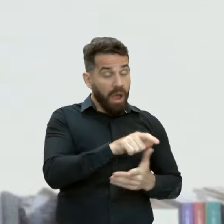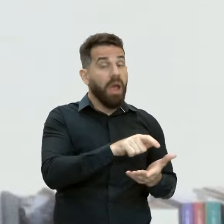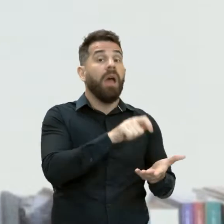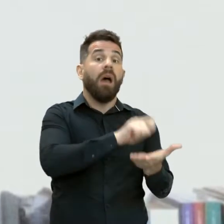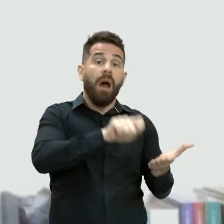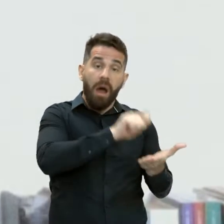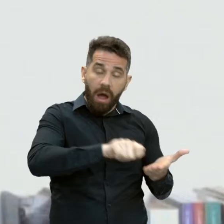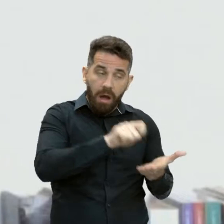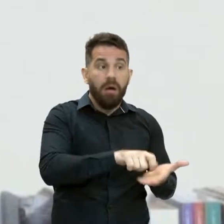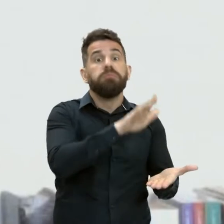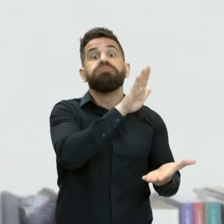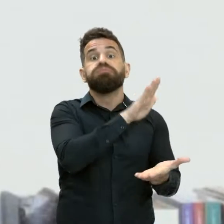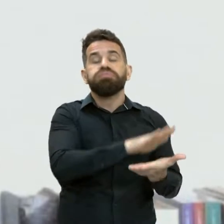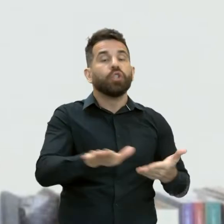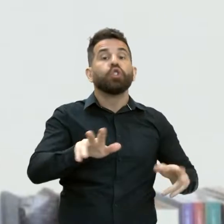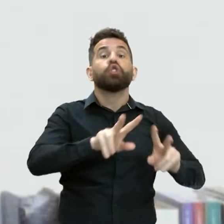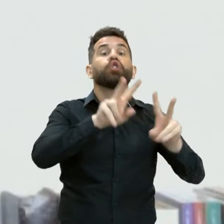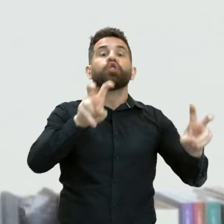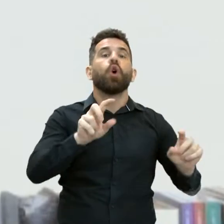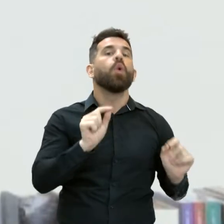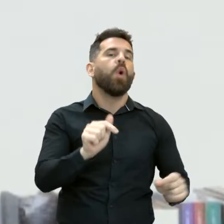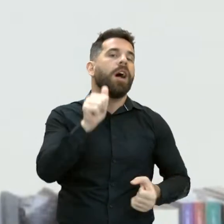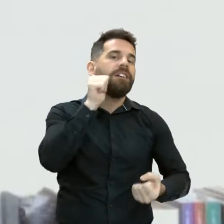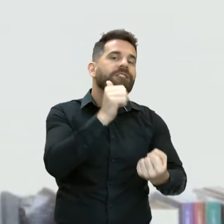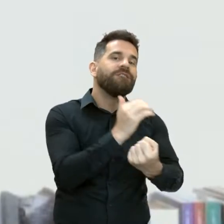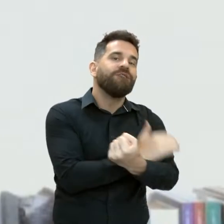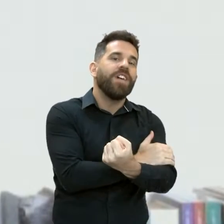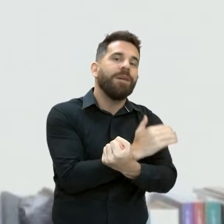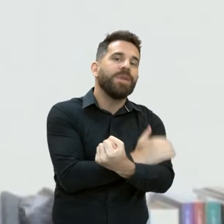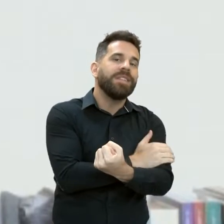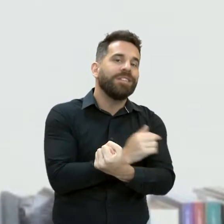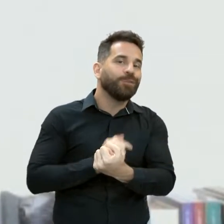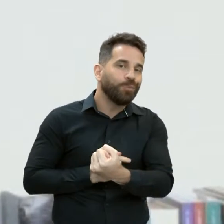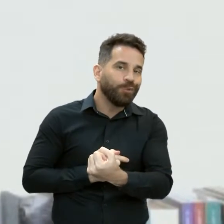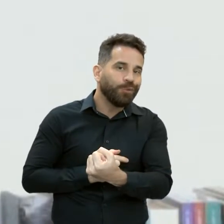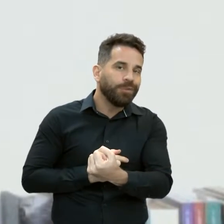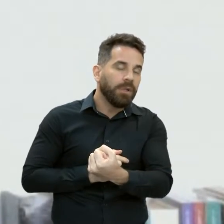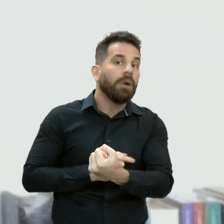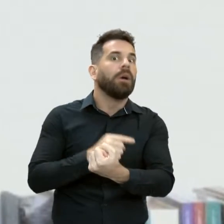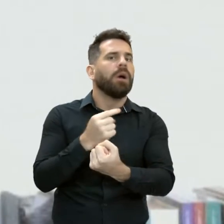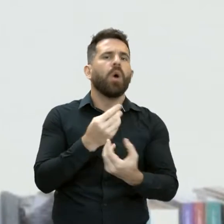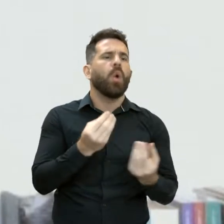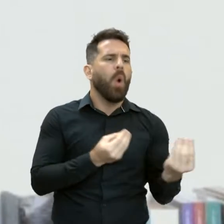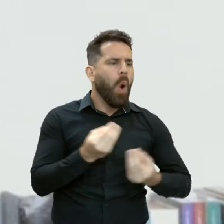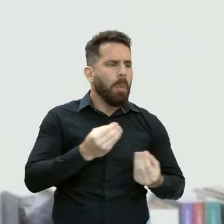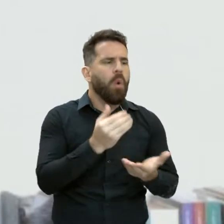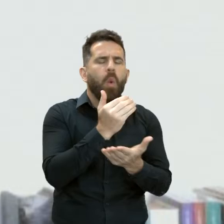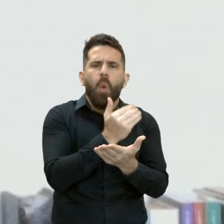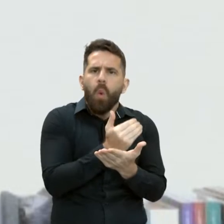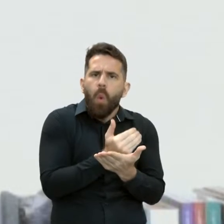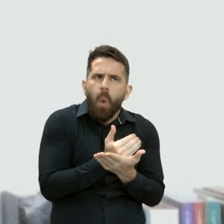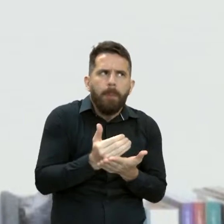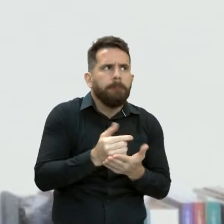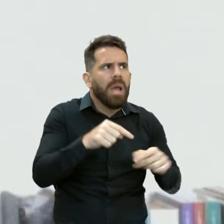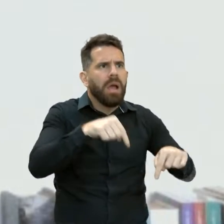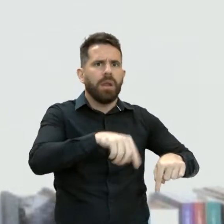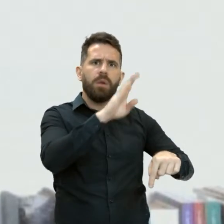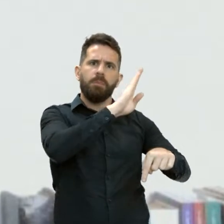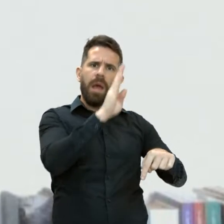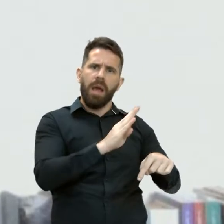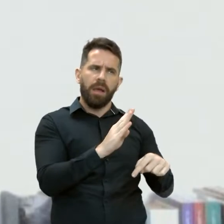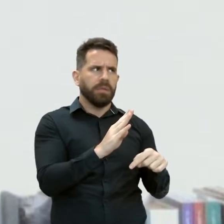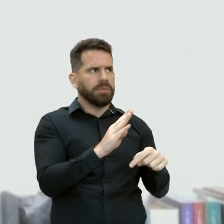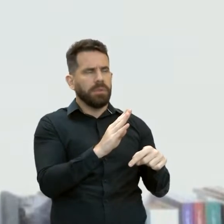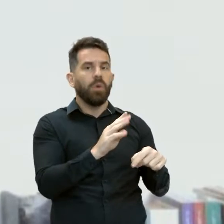o feminismo estava chegando no Brasil, como ele se configurava fora do Brasil, e também